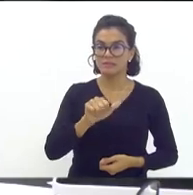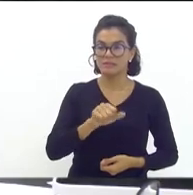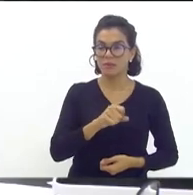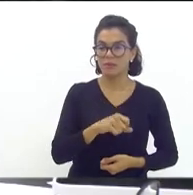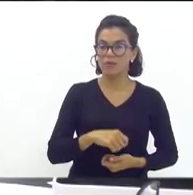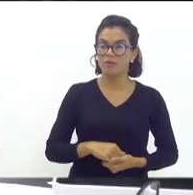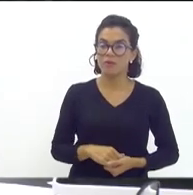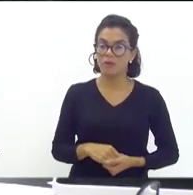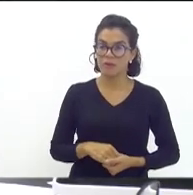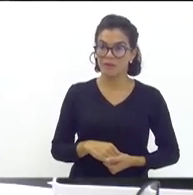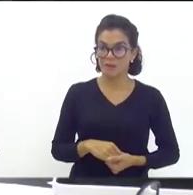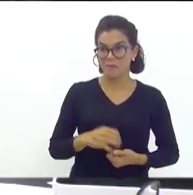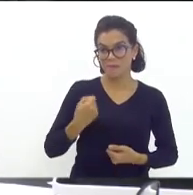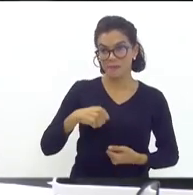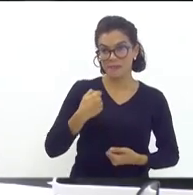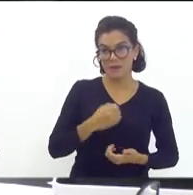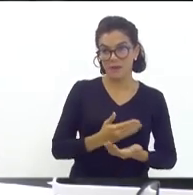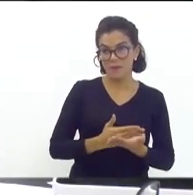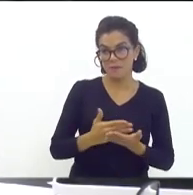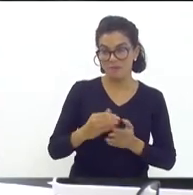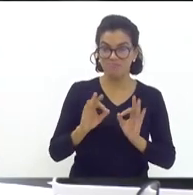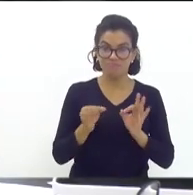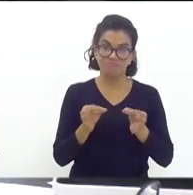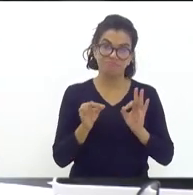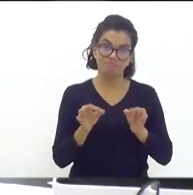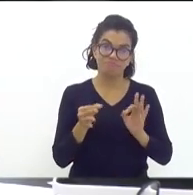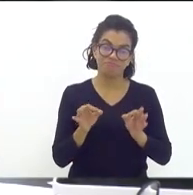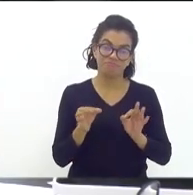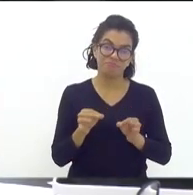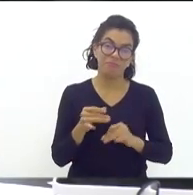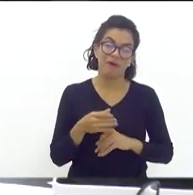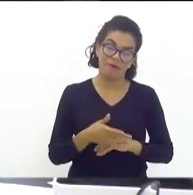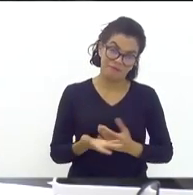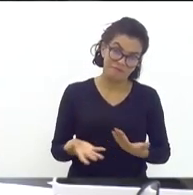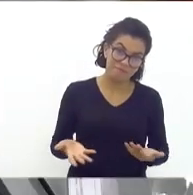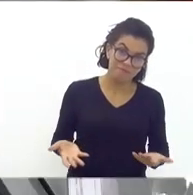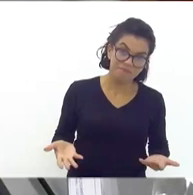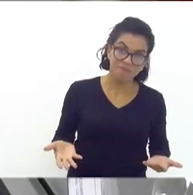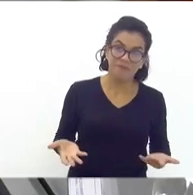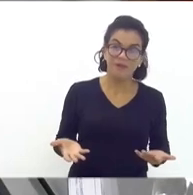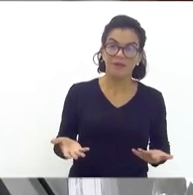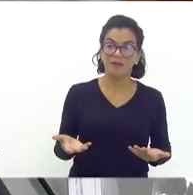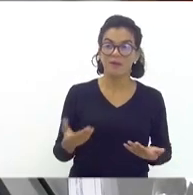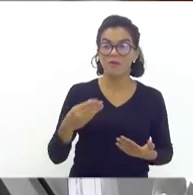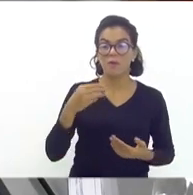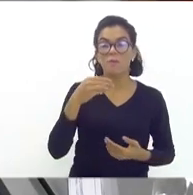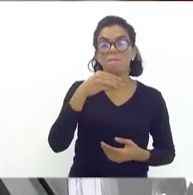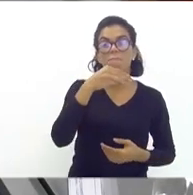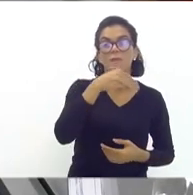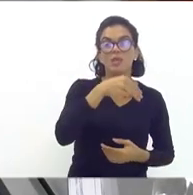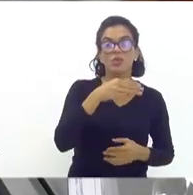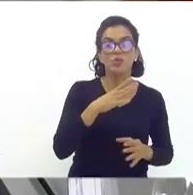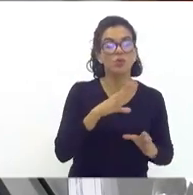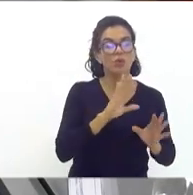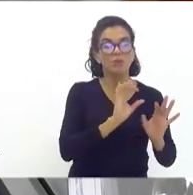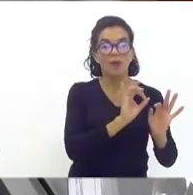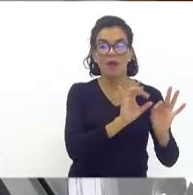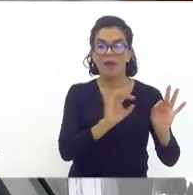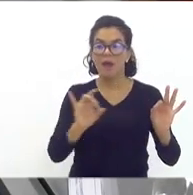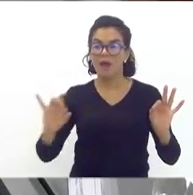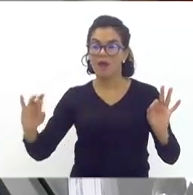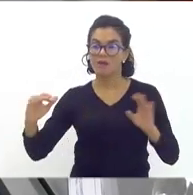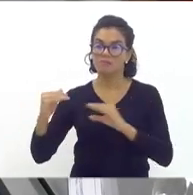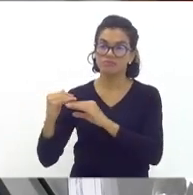tão tem que ser do começo né presidente do começo terminar né minutos para cada um certo bater igualdade